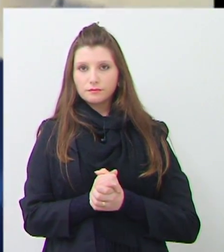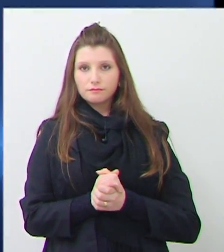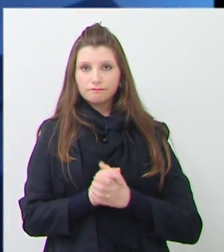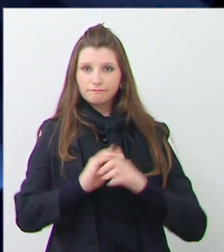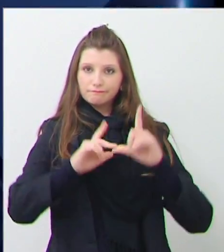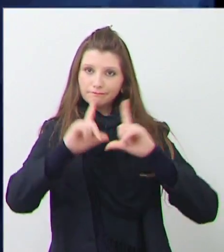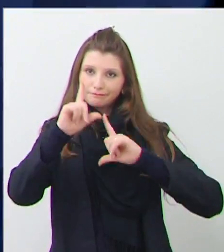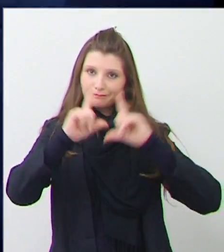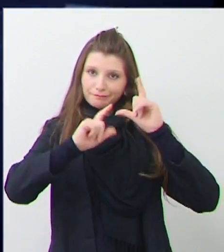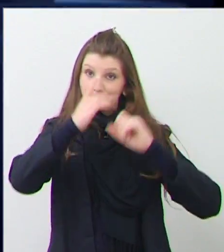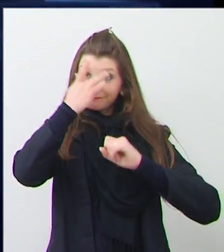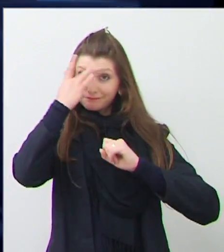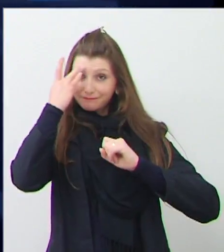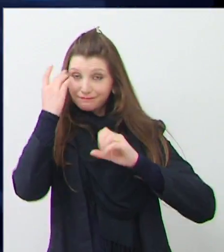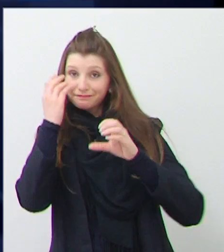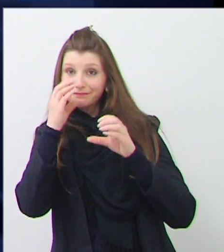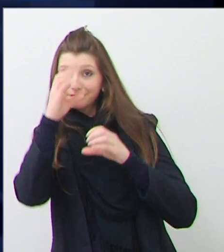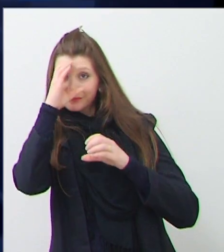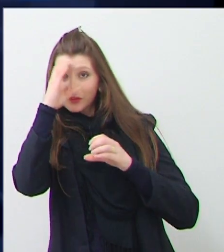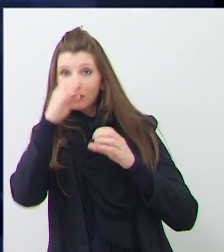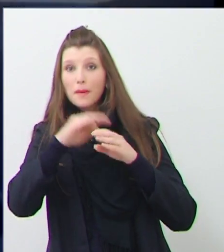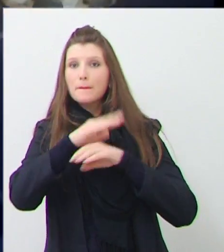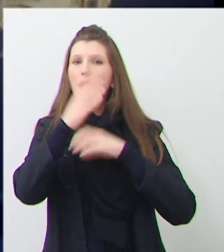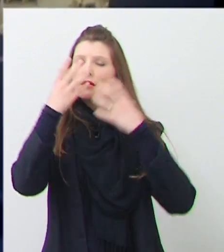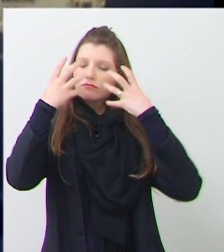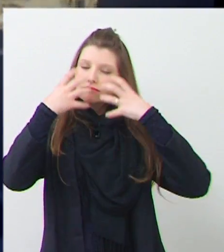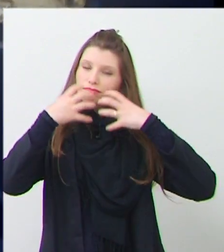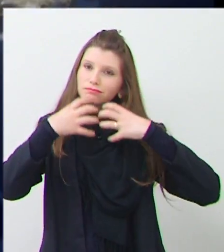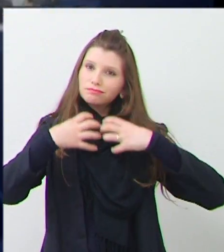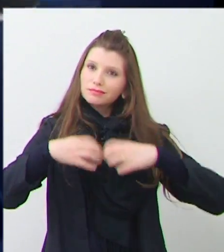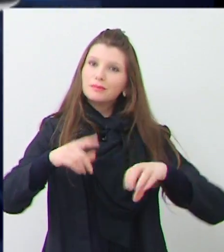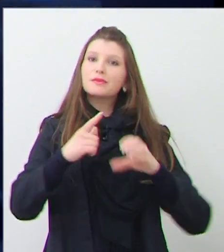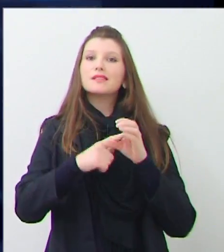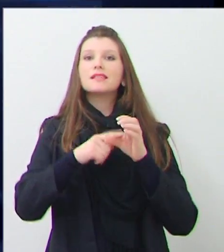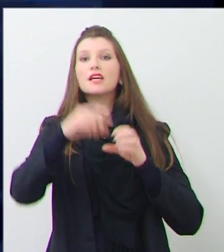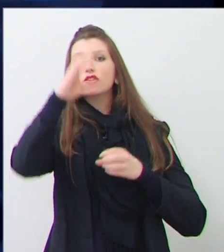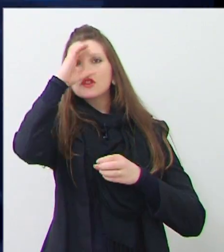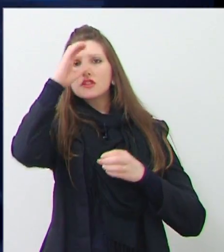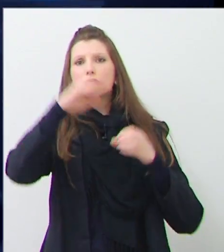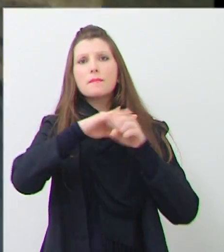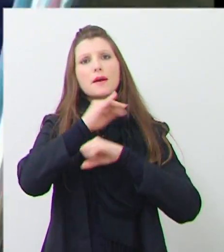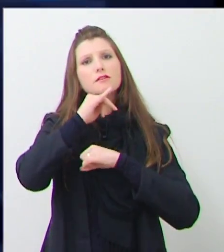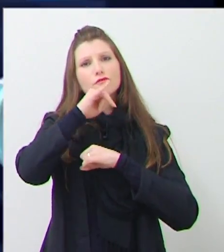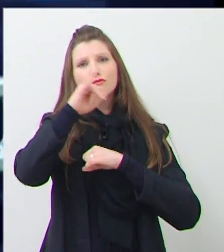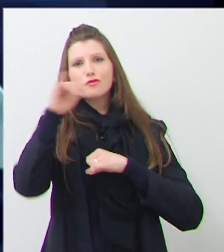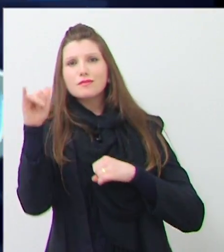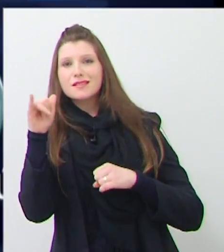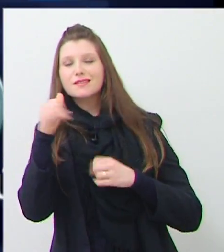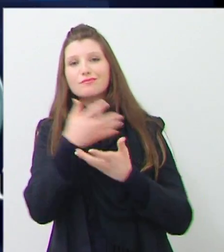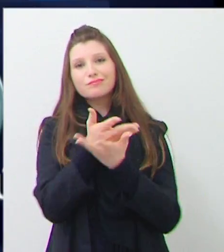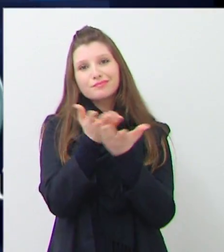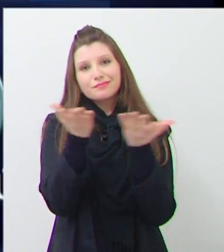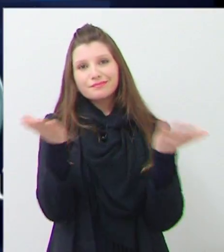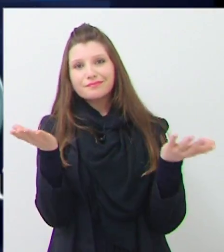TV Cidadã. Mais transparência para Criciúma. Mais informação para você.